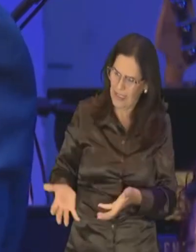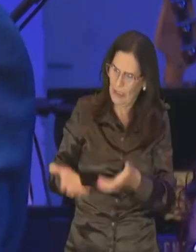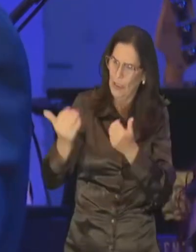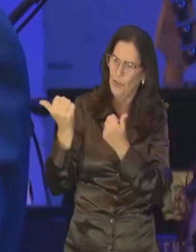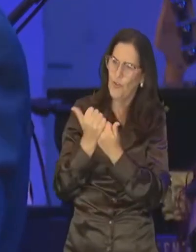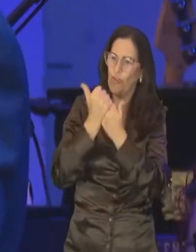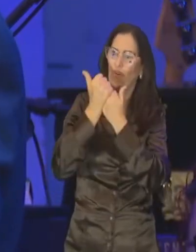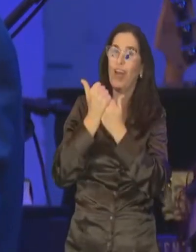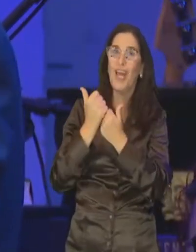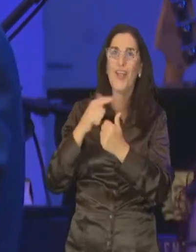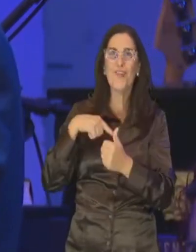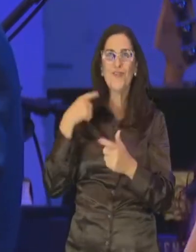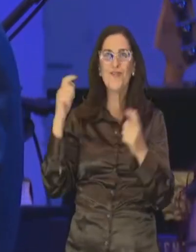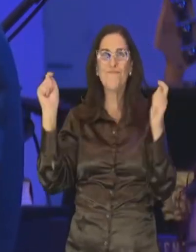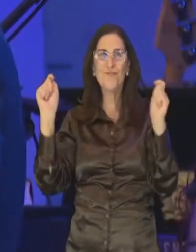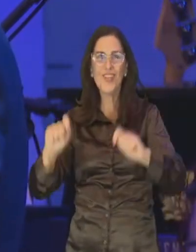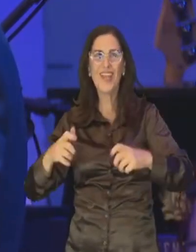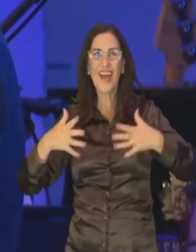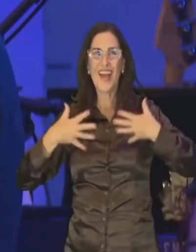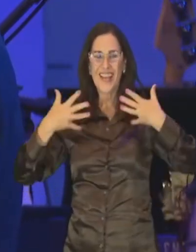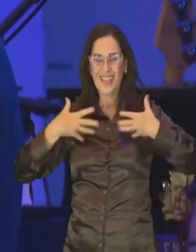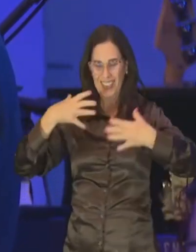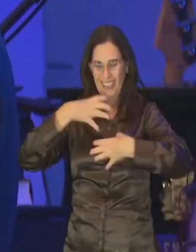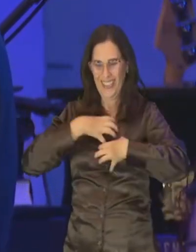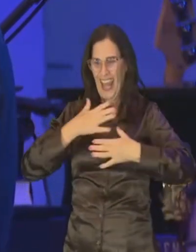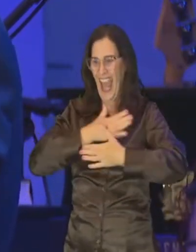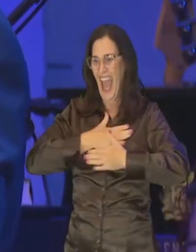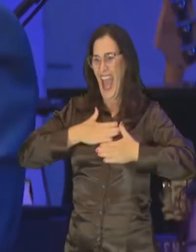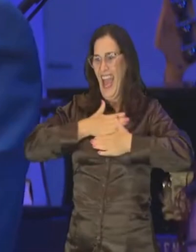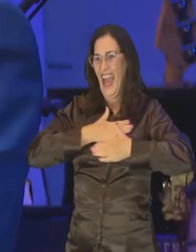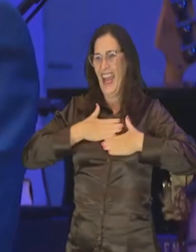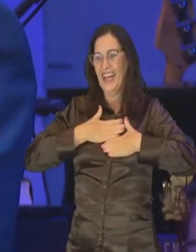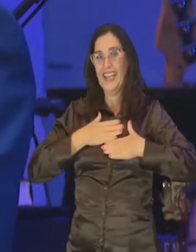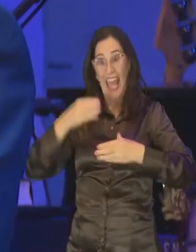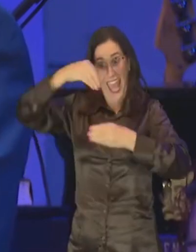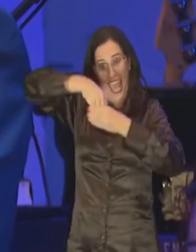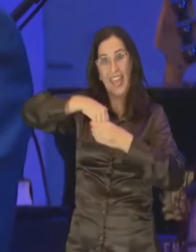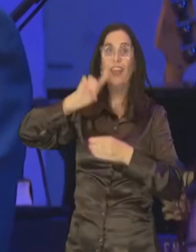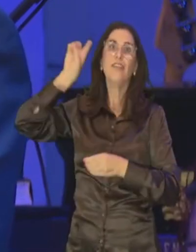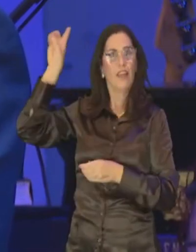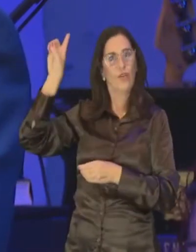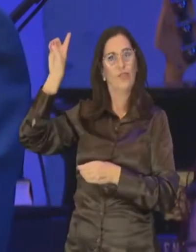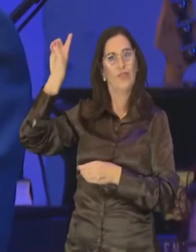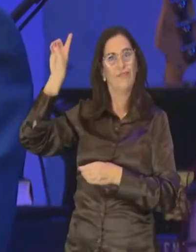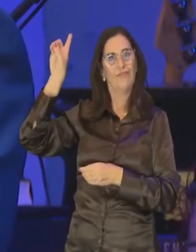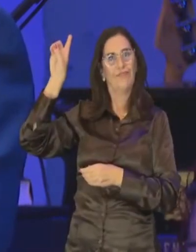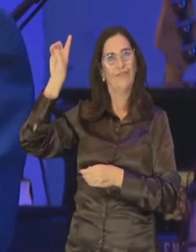nós vamos poder gozar de plena satisfação em Deus.